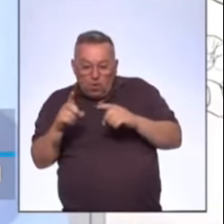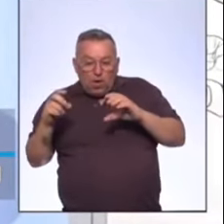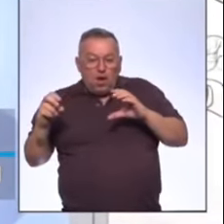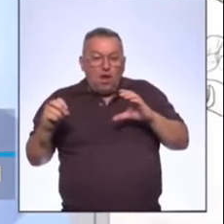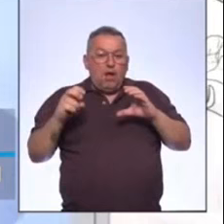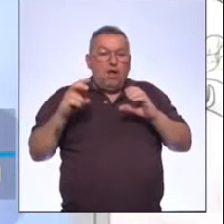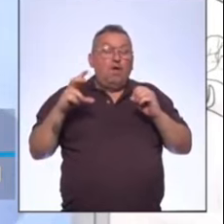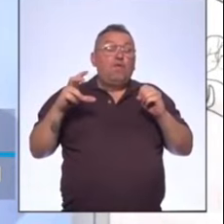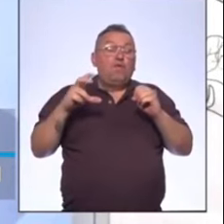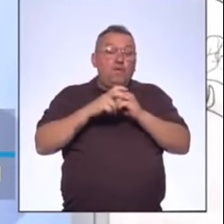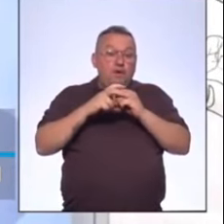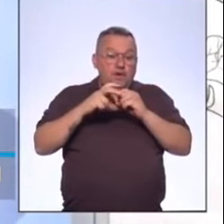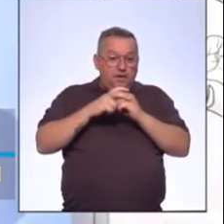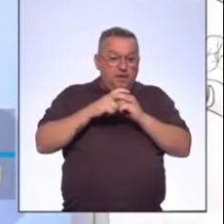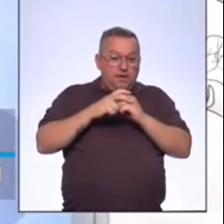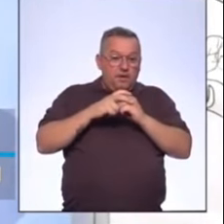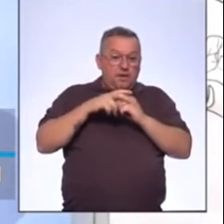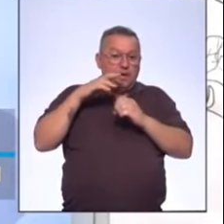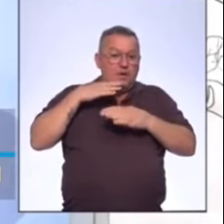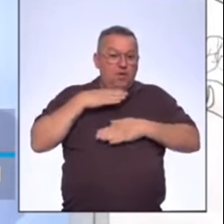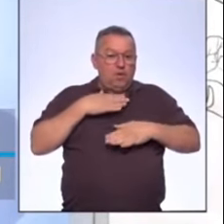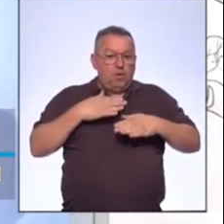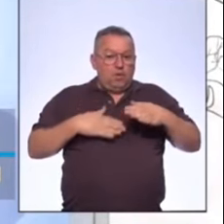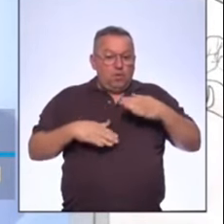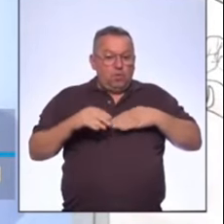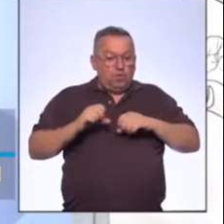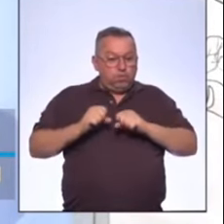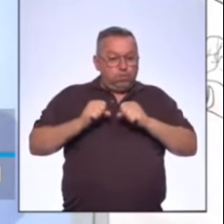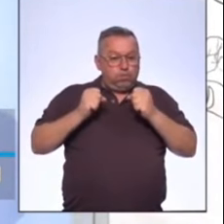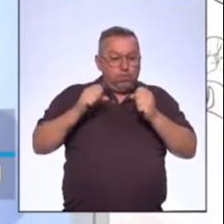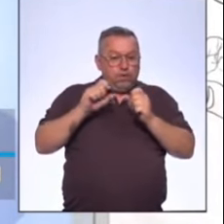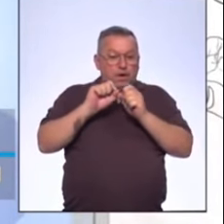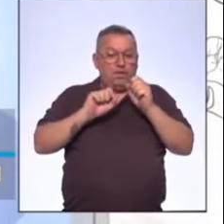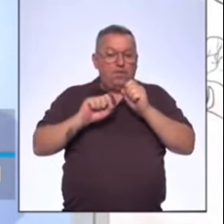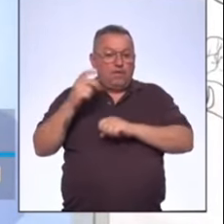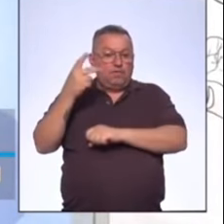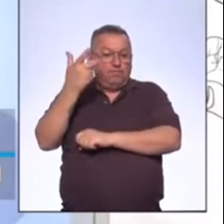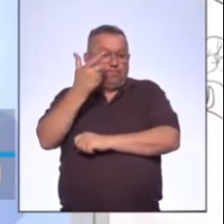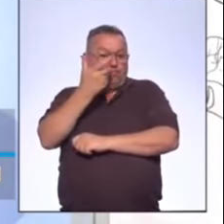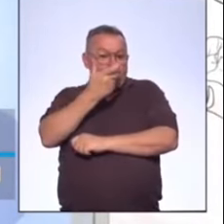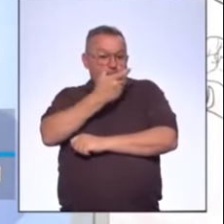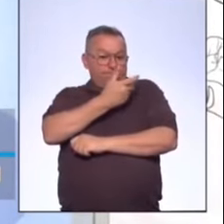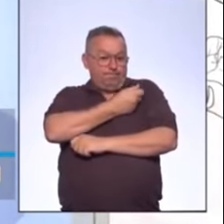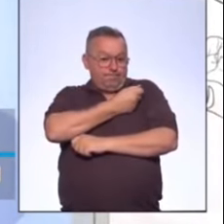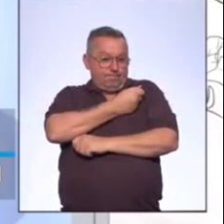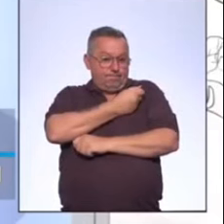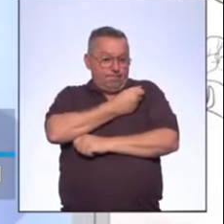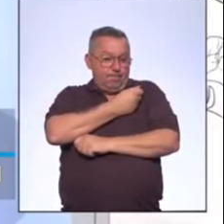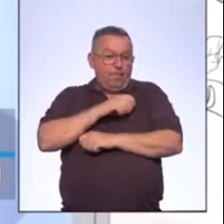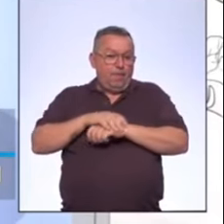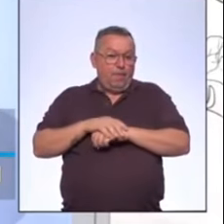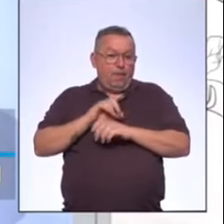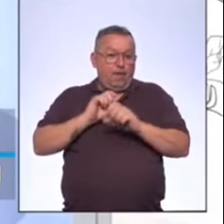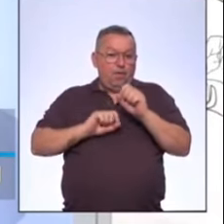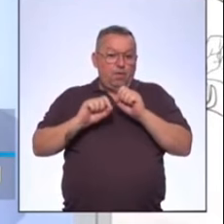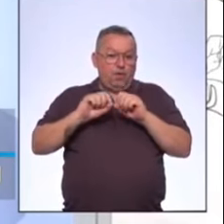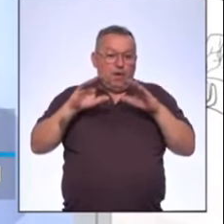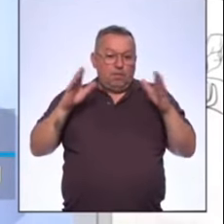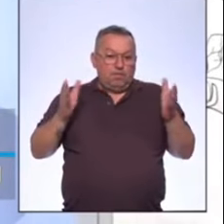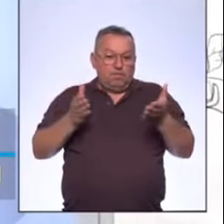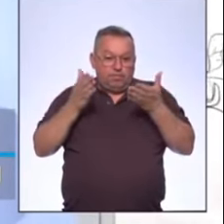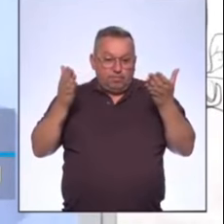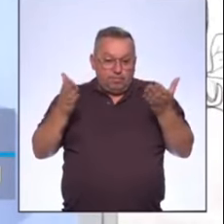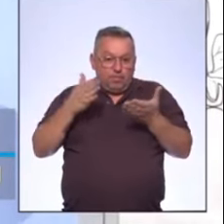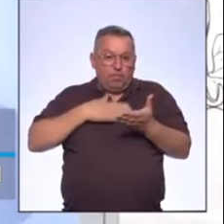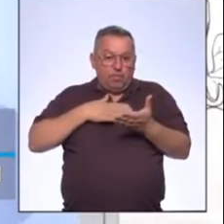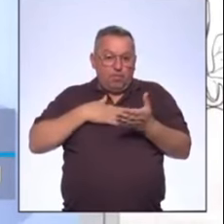vírus é o seu sistema imunológico. Aí eu produzo uma vacina, que é a doença enfraquecida, ela estimula o meu